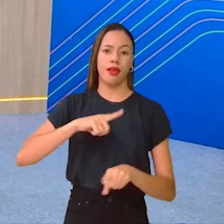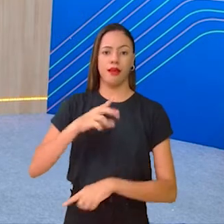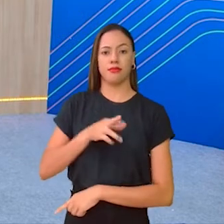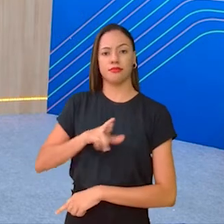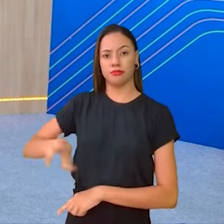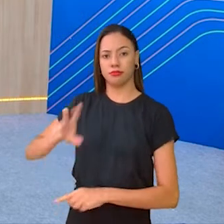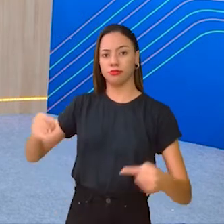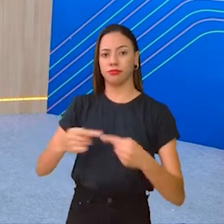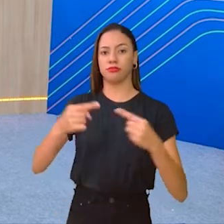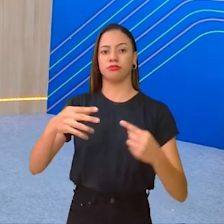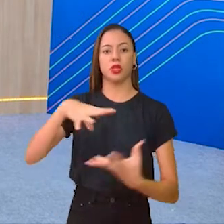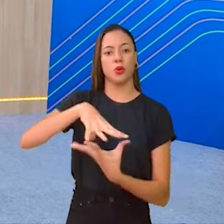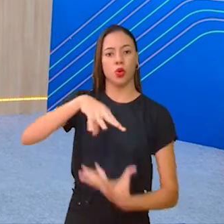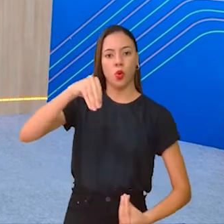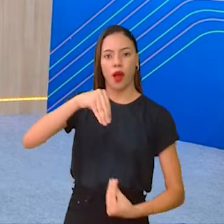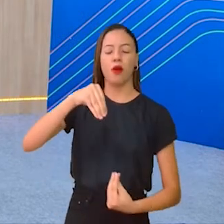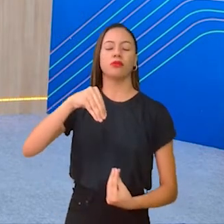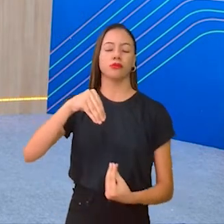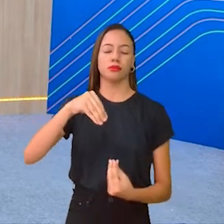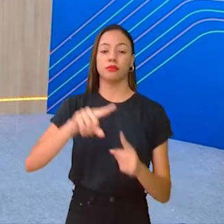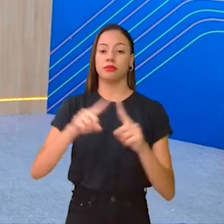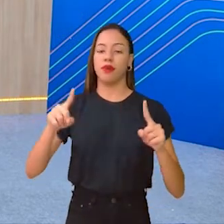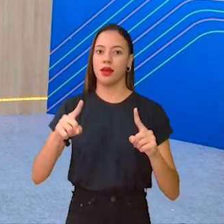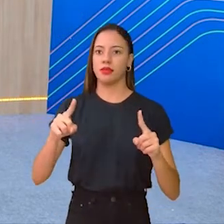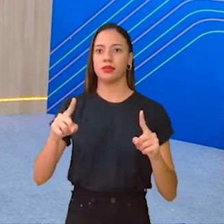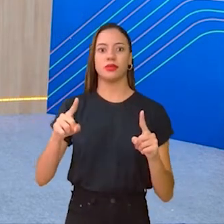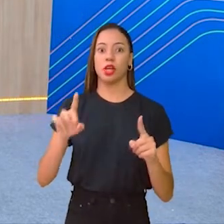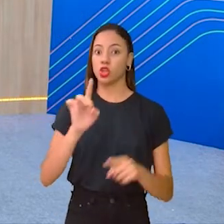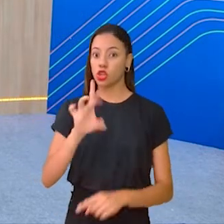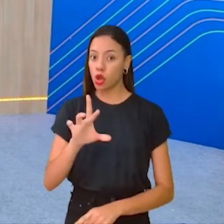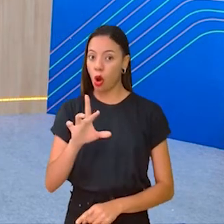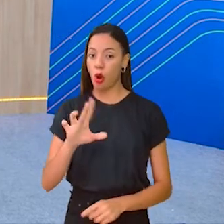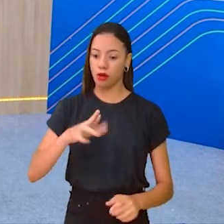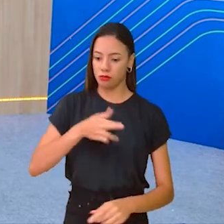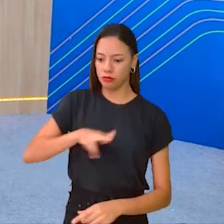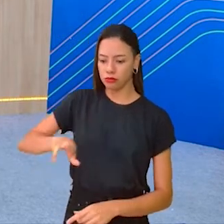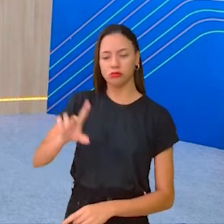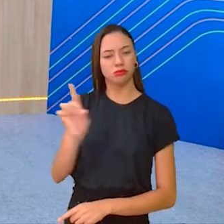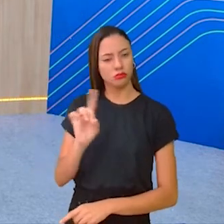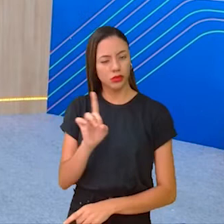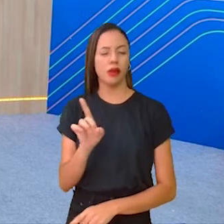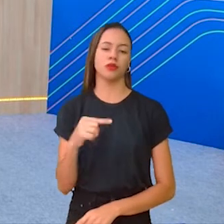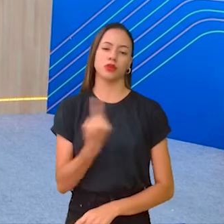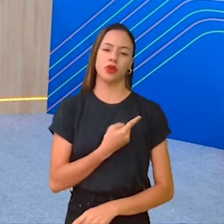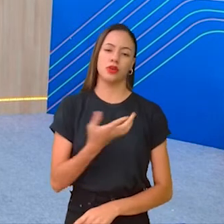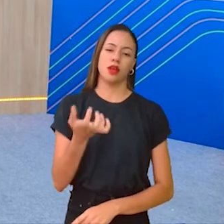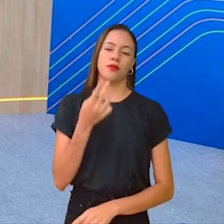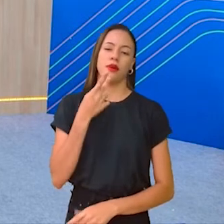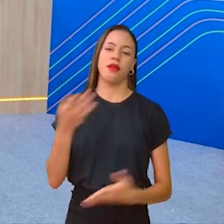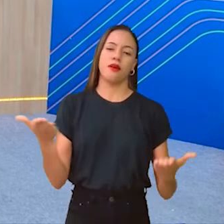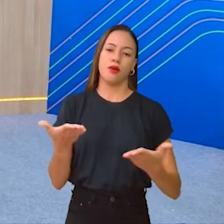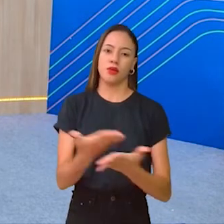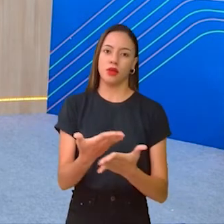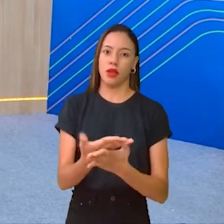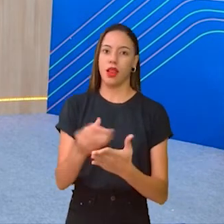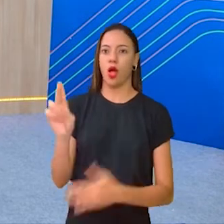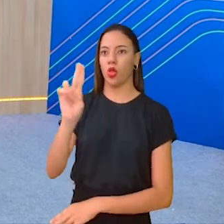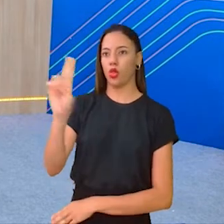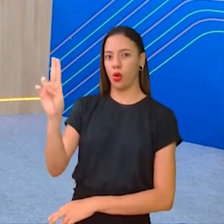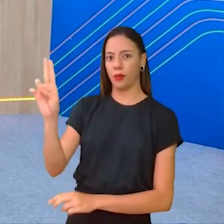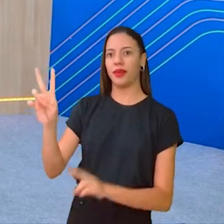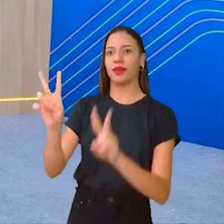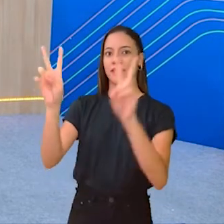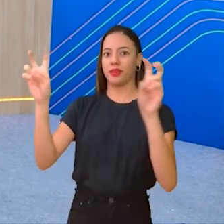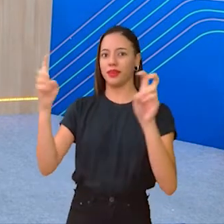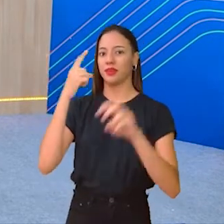religiosa, mas tem uma coisa assim muito além, que é o que a gente quer conversar com vocês hoje na nossa aula. Então o título ficou assim bem